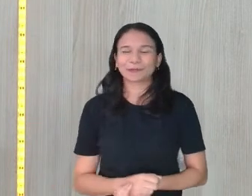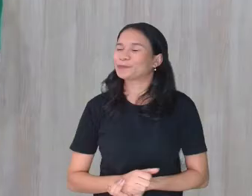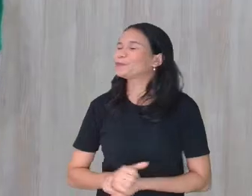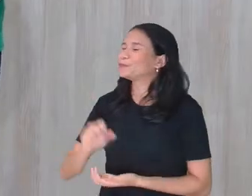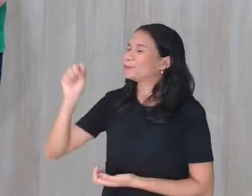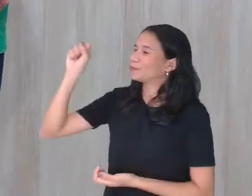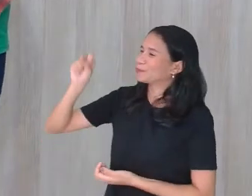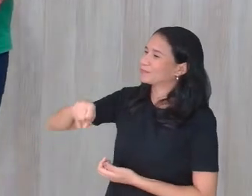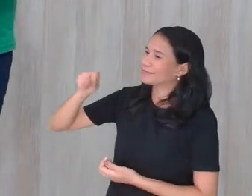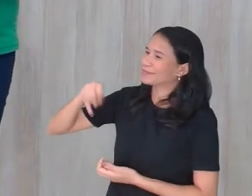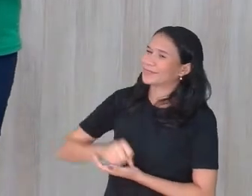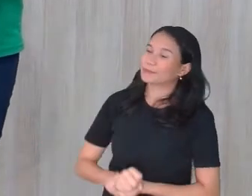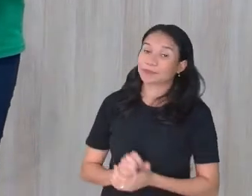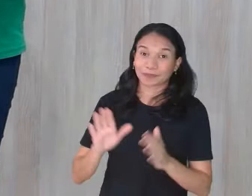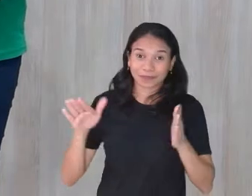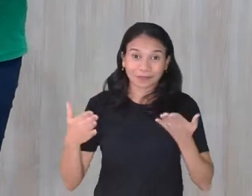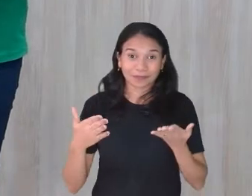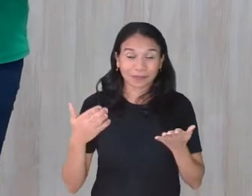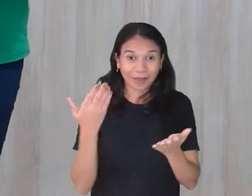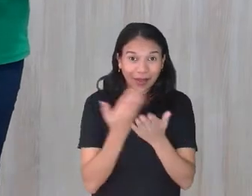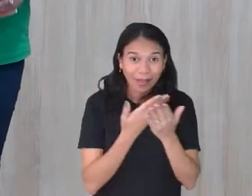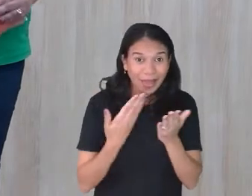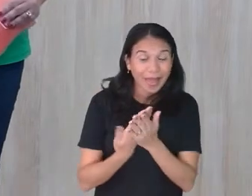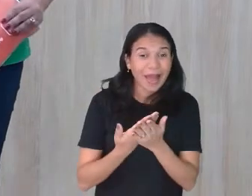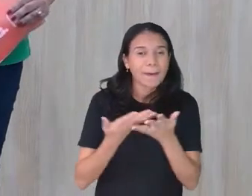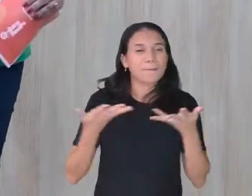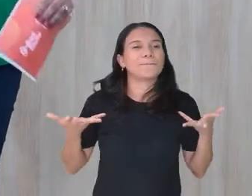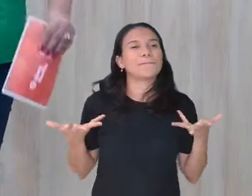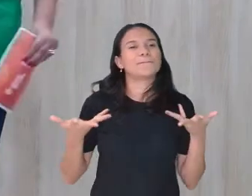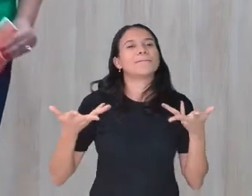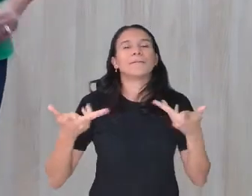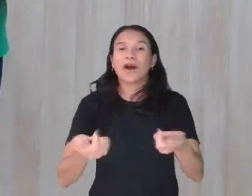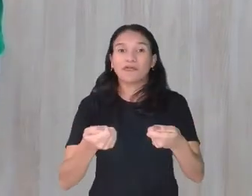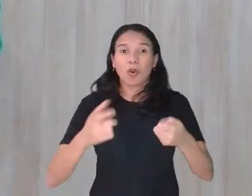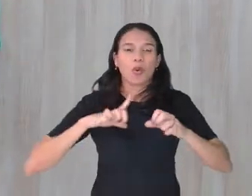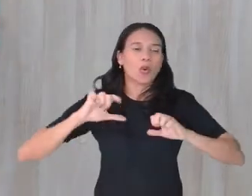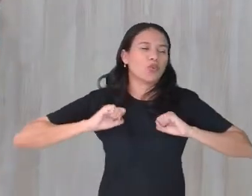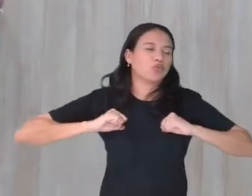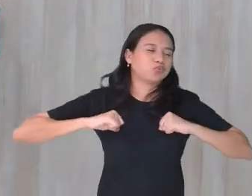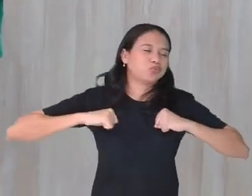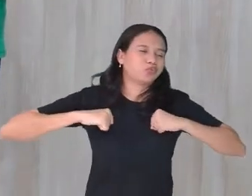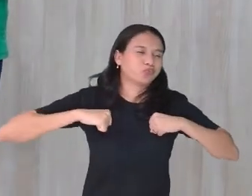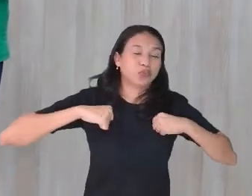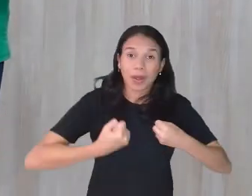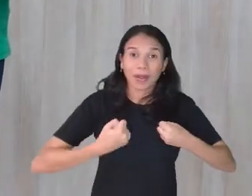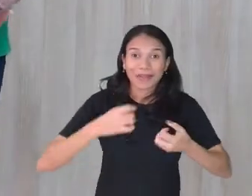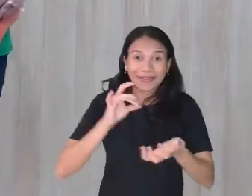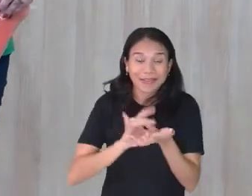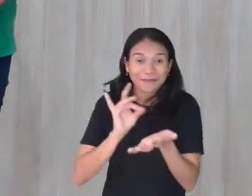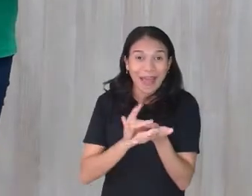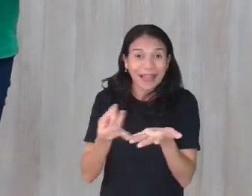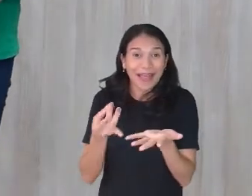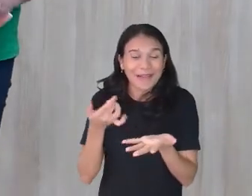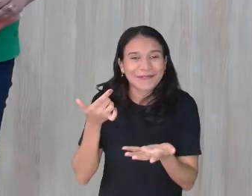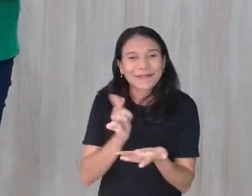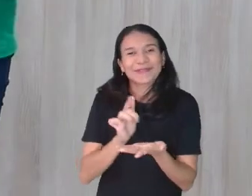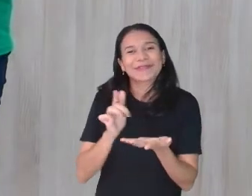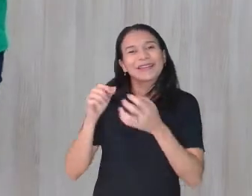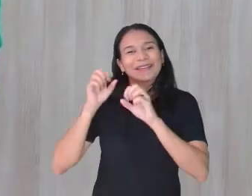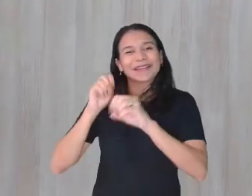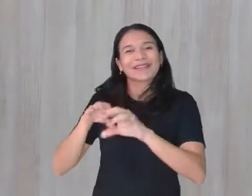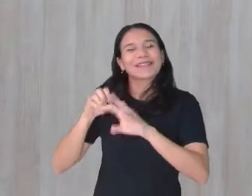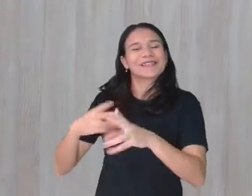é, gente. Então, de ver aquelas aulas maravilhosas, hoje nós esforçamos para chegar bem pertinho das aulas que